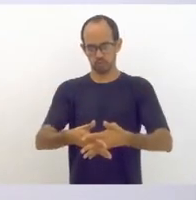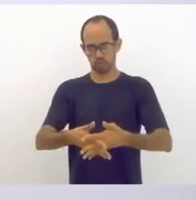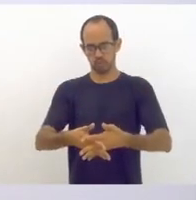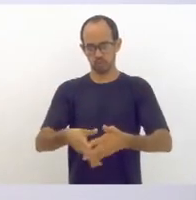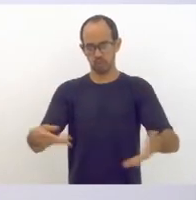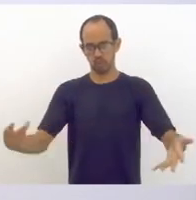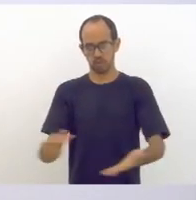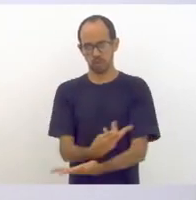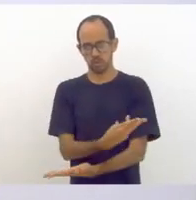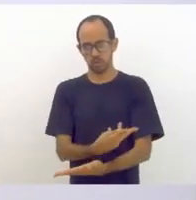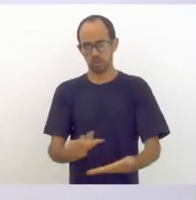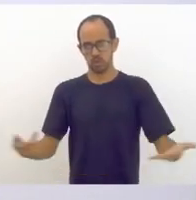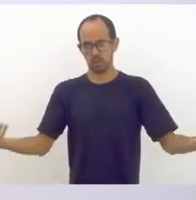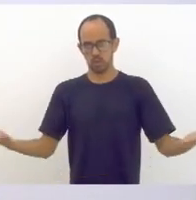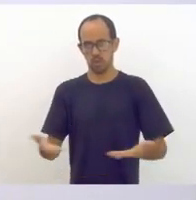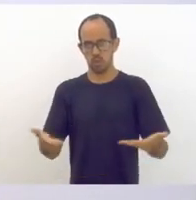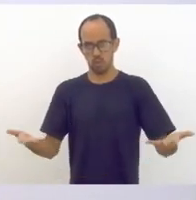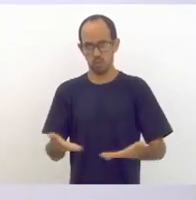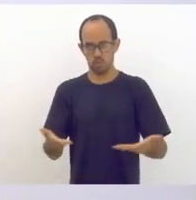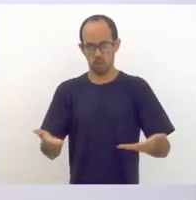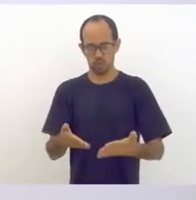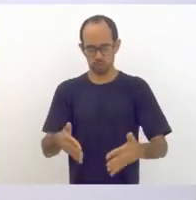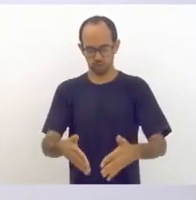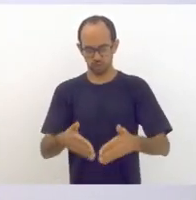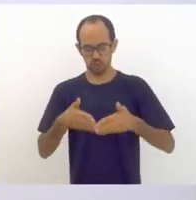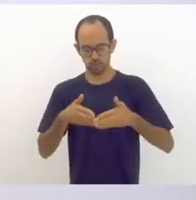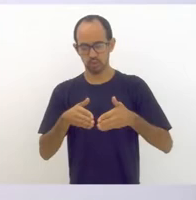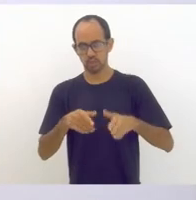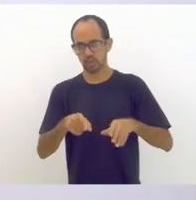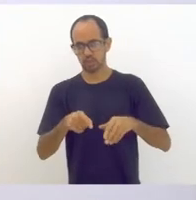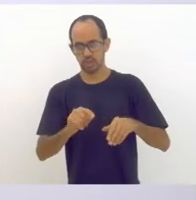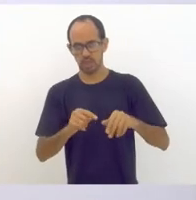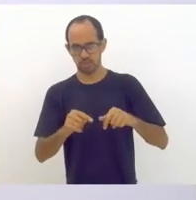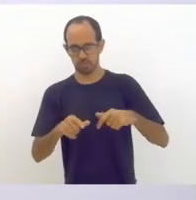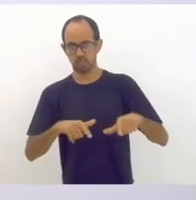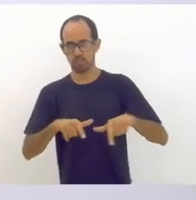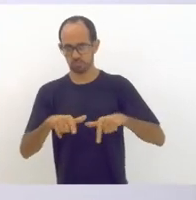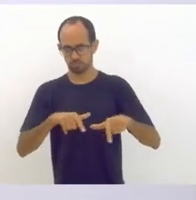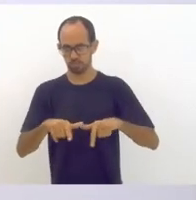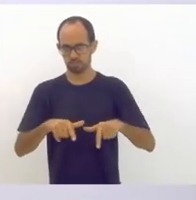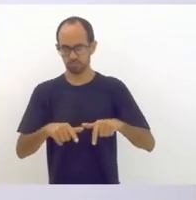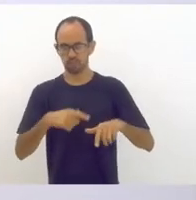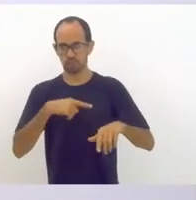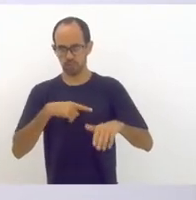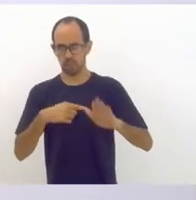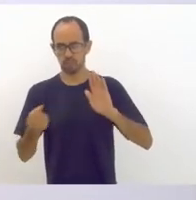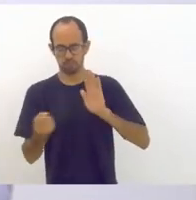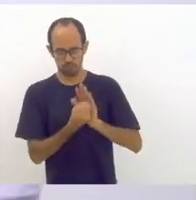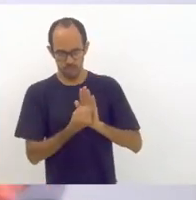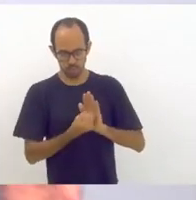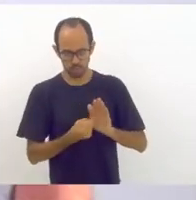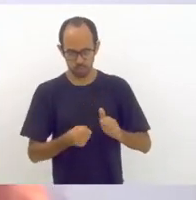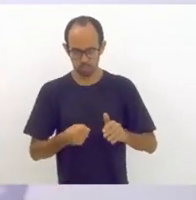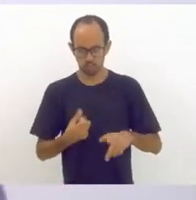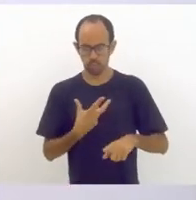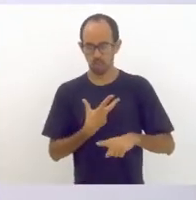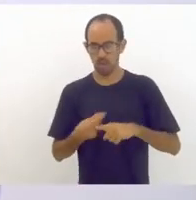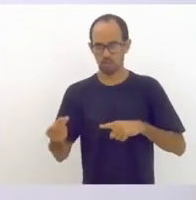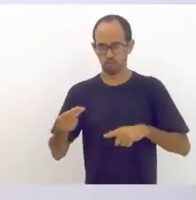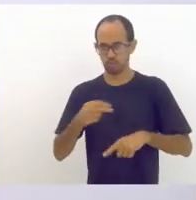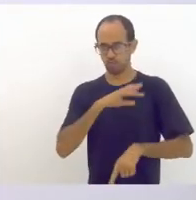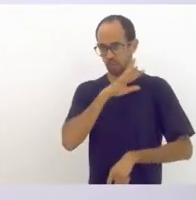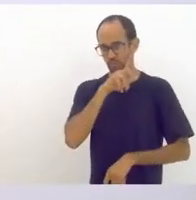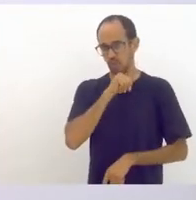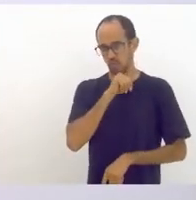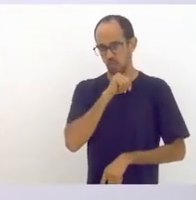colocam em relação de licenciamento e que tem impacto em relação ao refúgio. Porque a gente trabalha